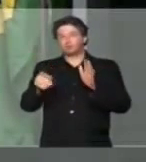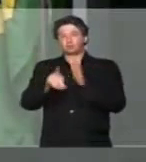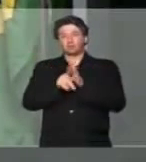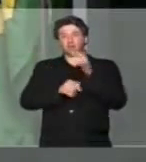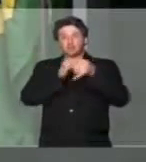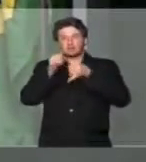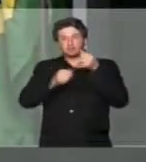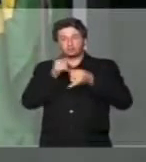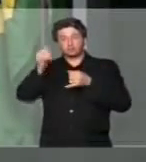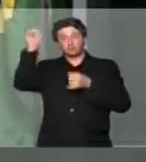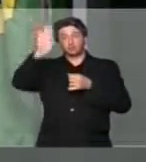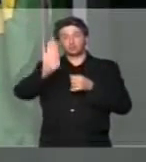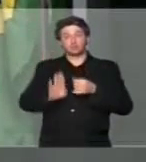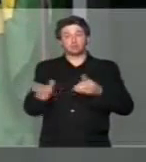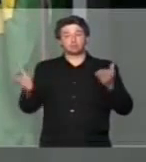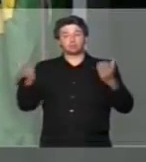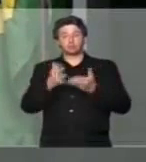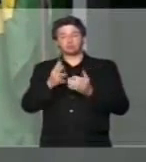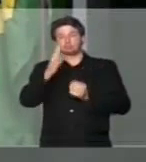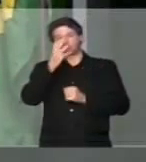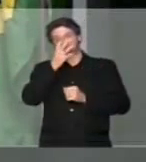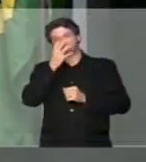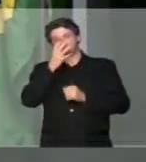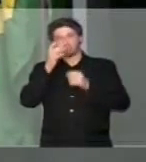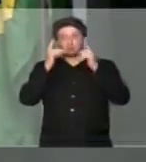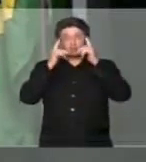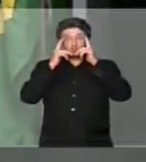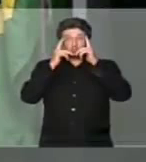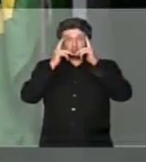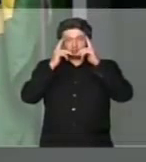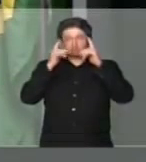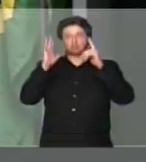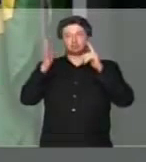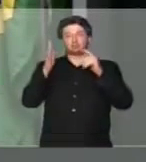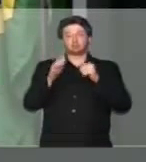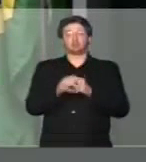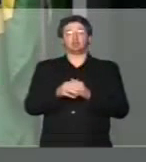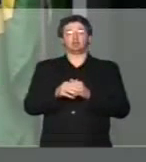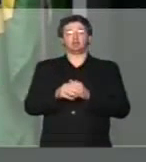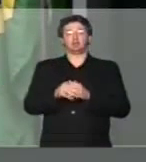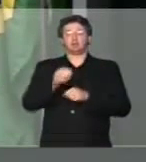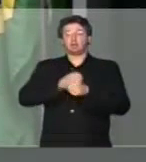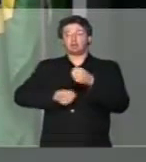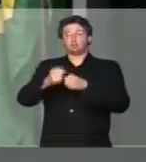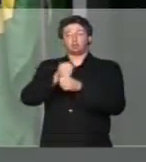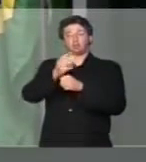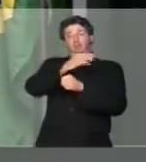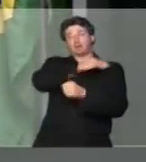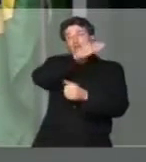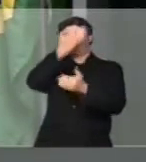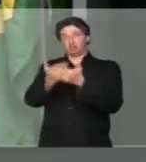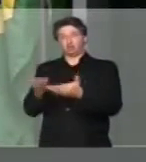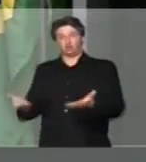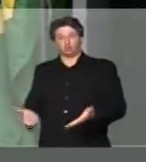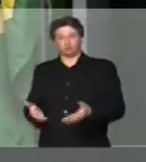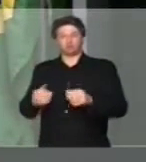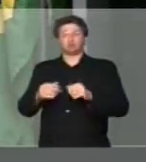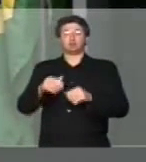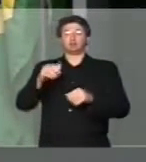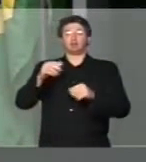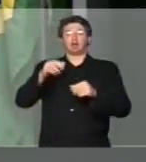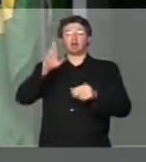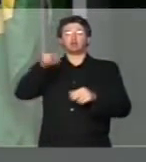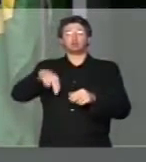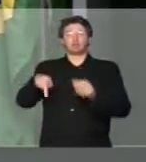dados que o Brasil acompanha ao longo desse último ano, desde o resultado das